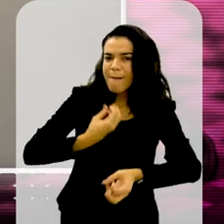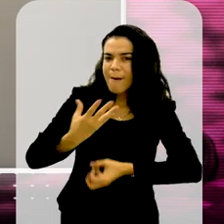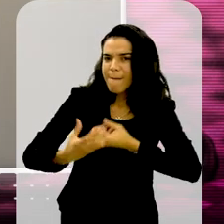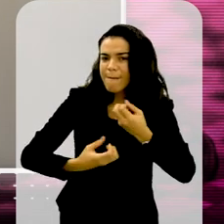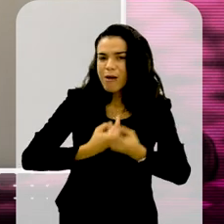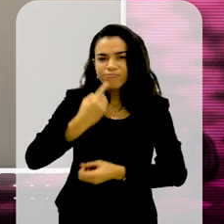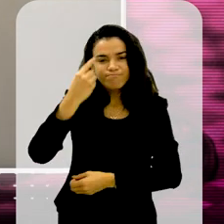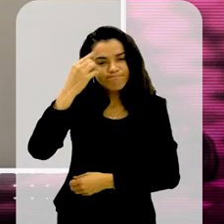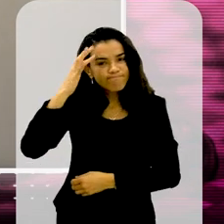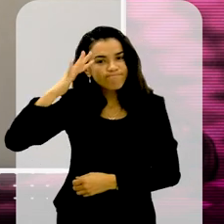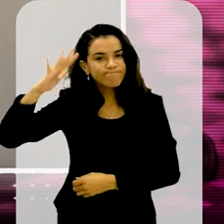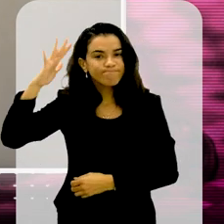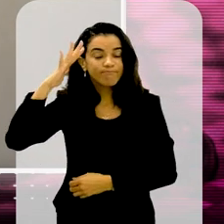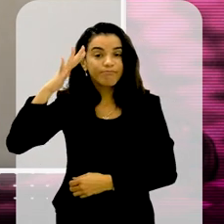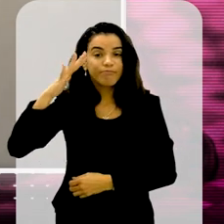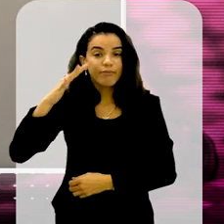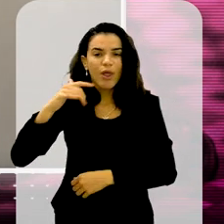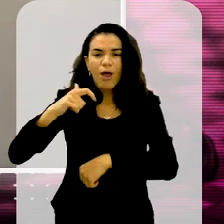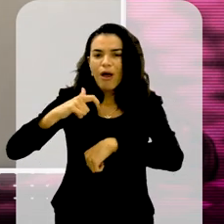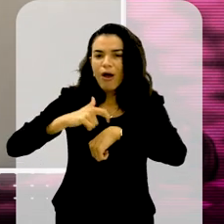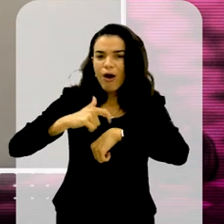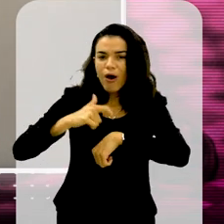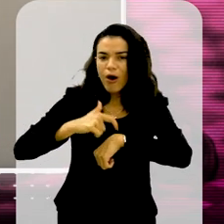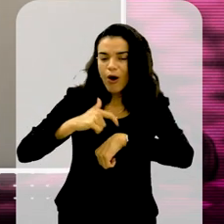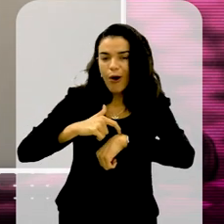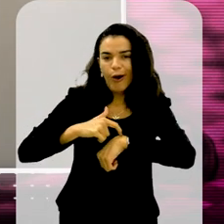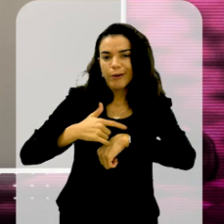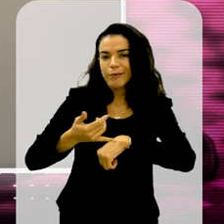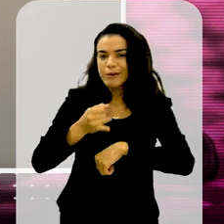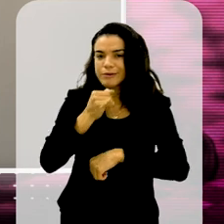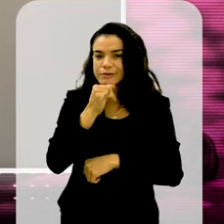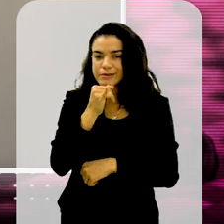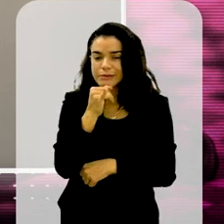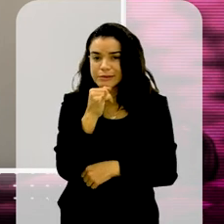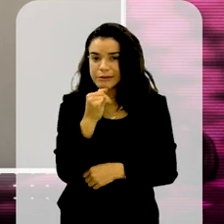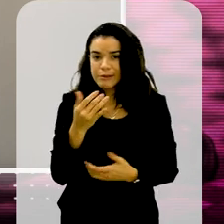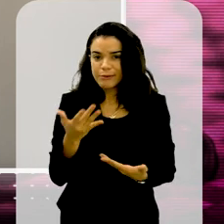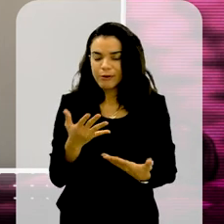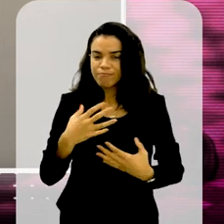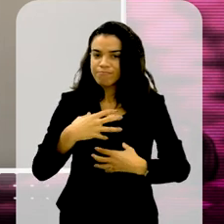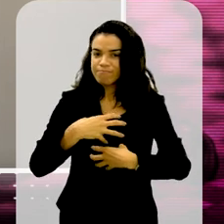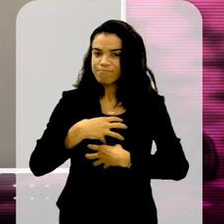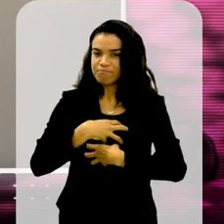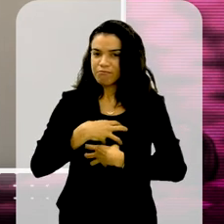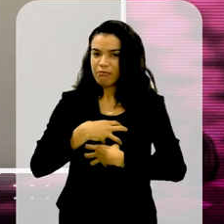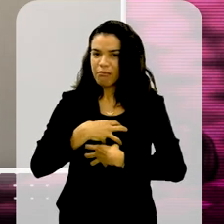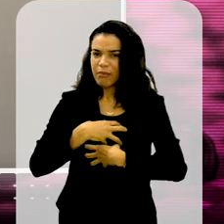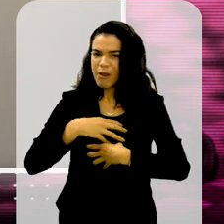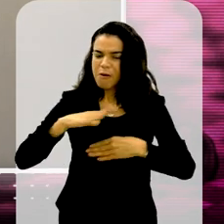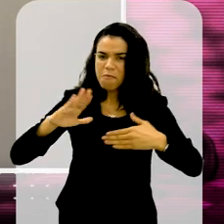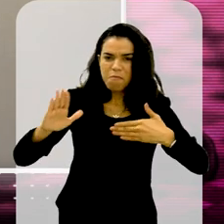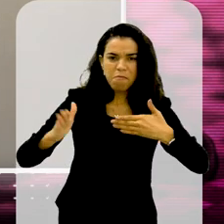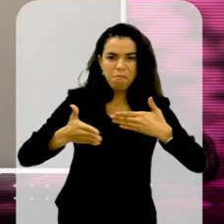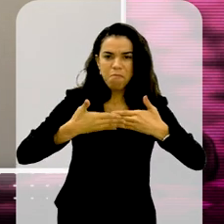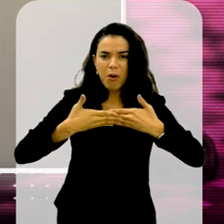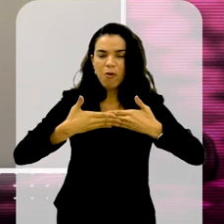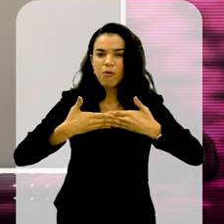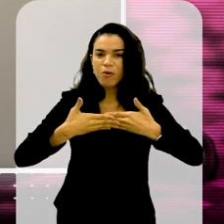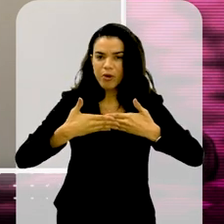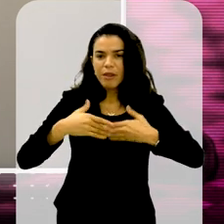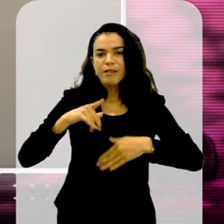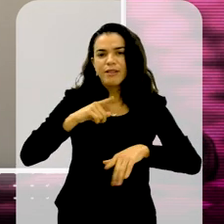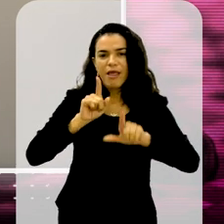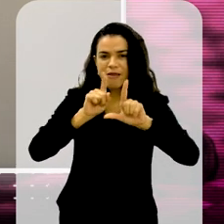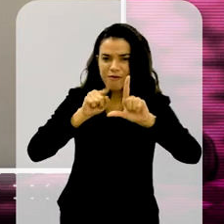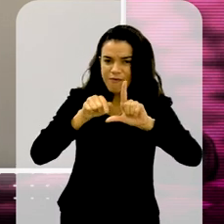nós quisermos. Então, a partir do Sim. momento que, durante esse processo, nós nos sentimos privados, a gente sabe que tem muitos